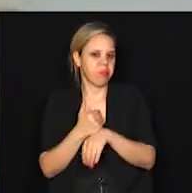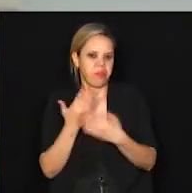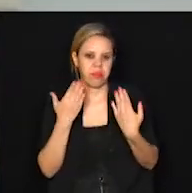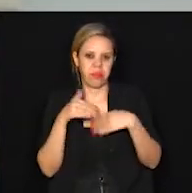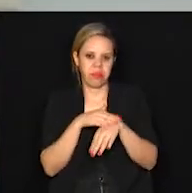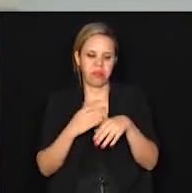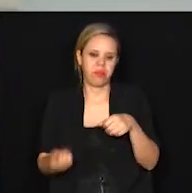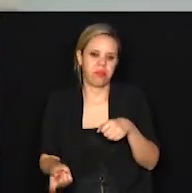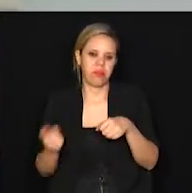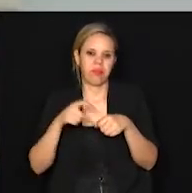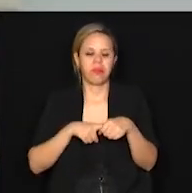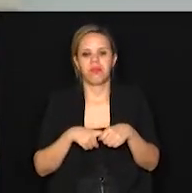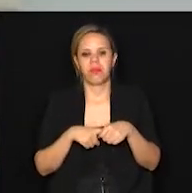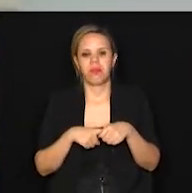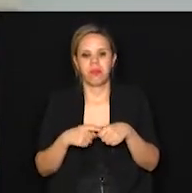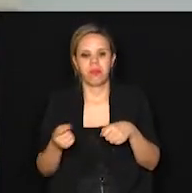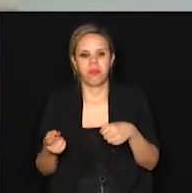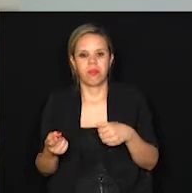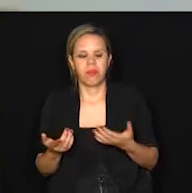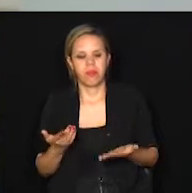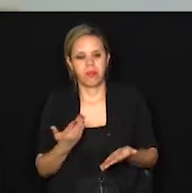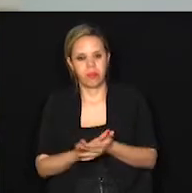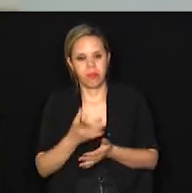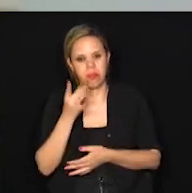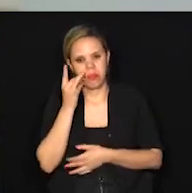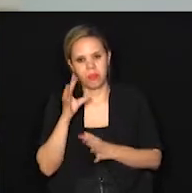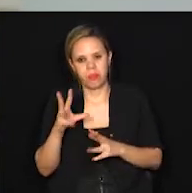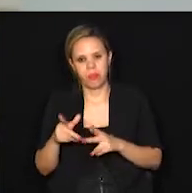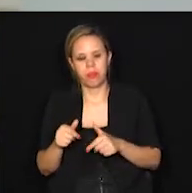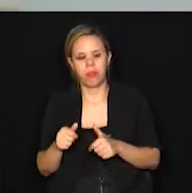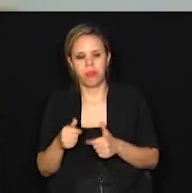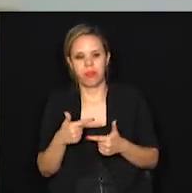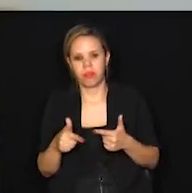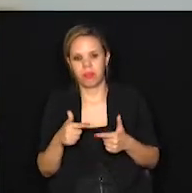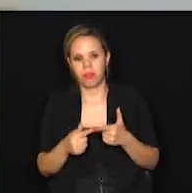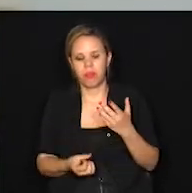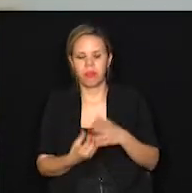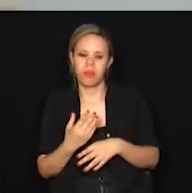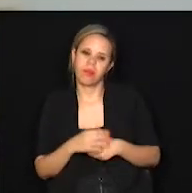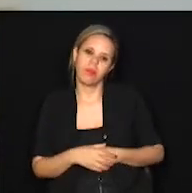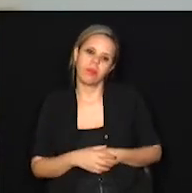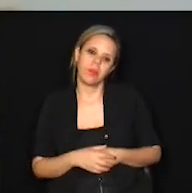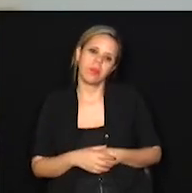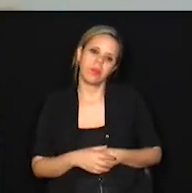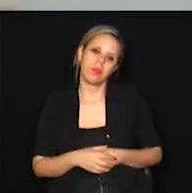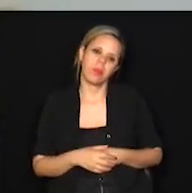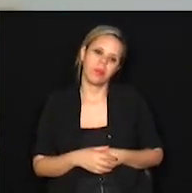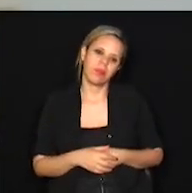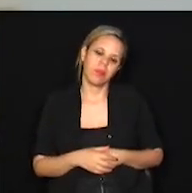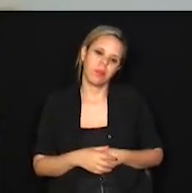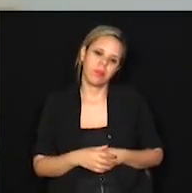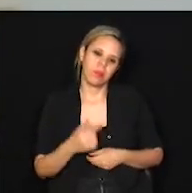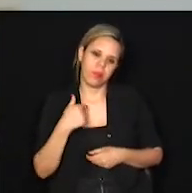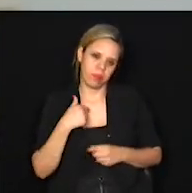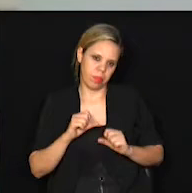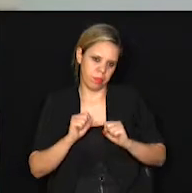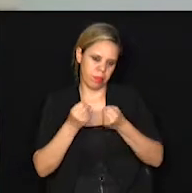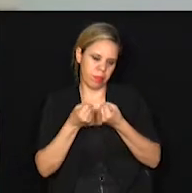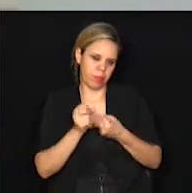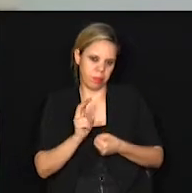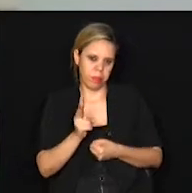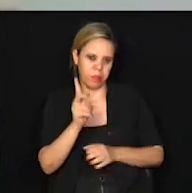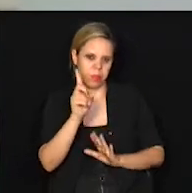a retomada das atividades presenciais com todas as suas implicações, né. Eu sou uma defensora árdua